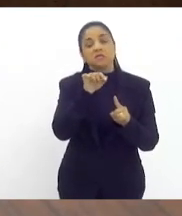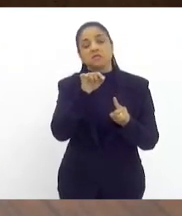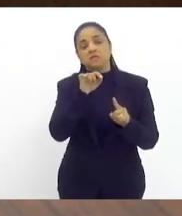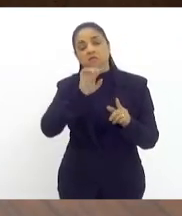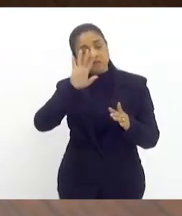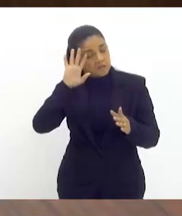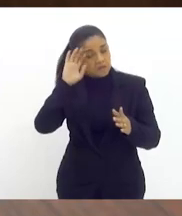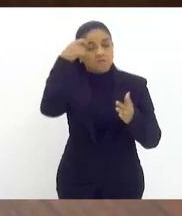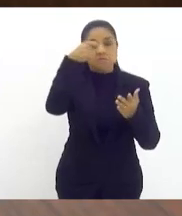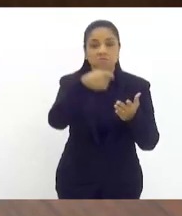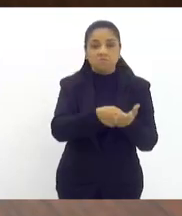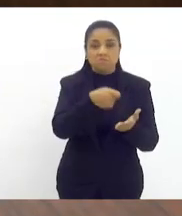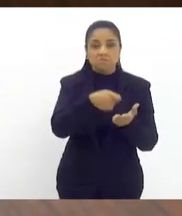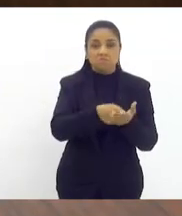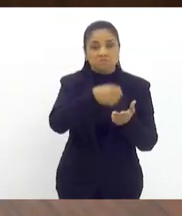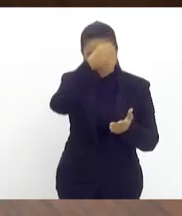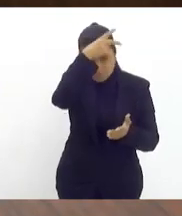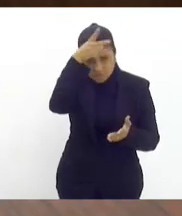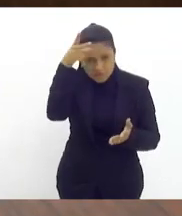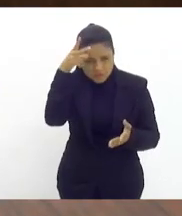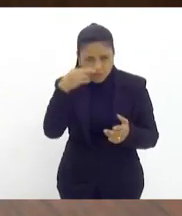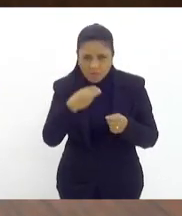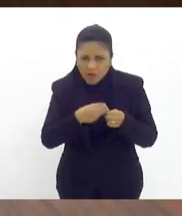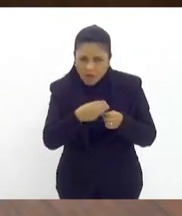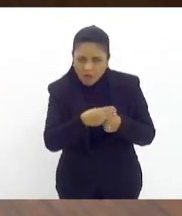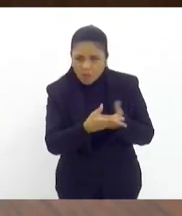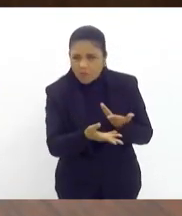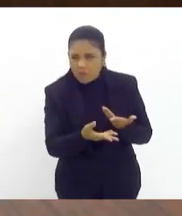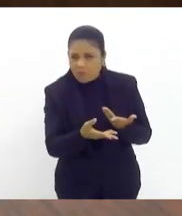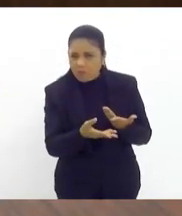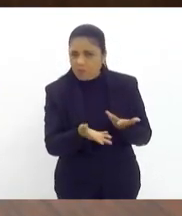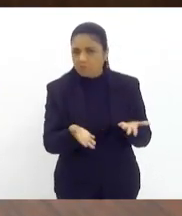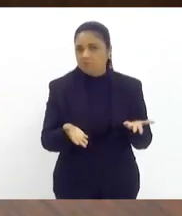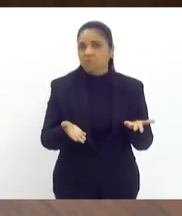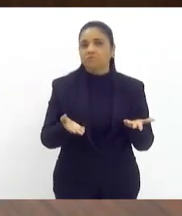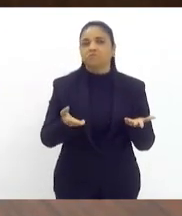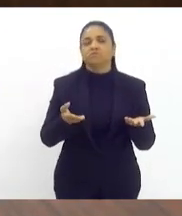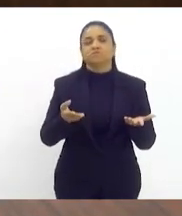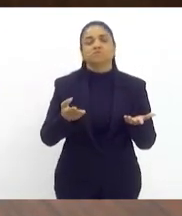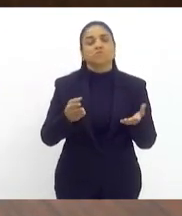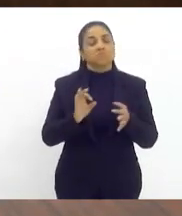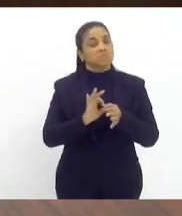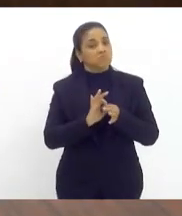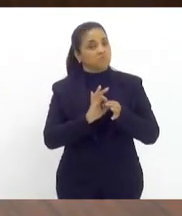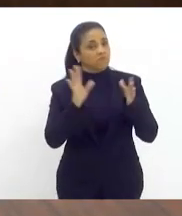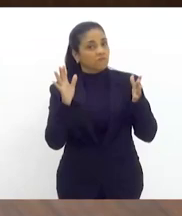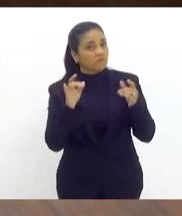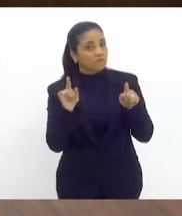Essa questão também de permitir